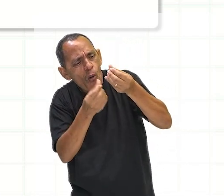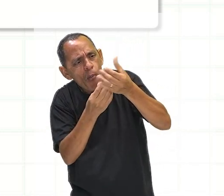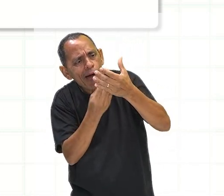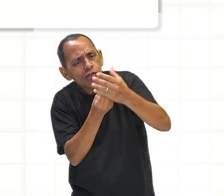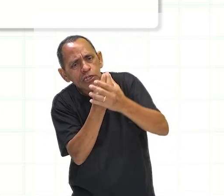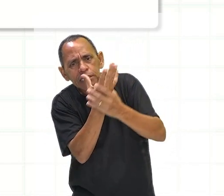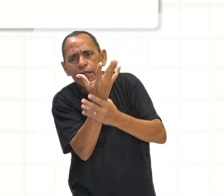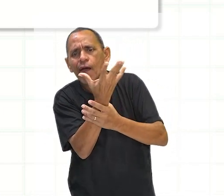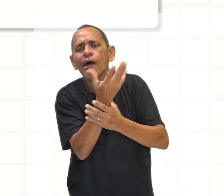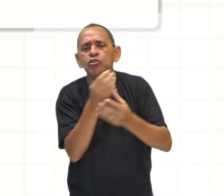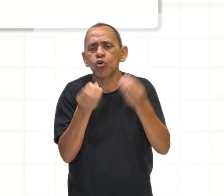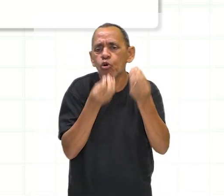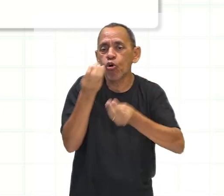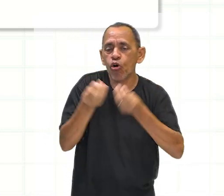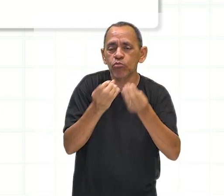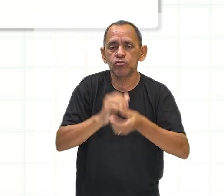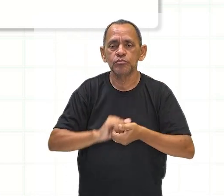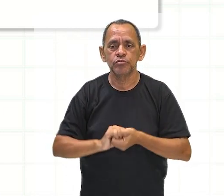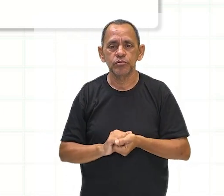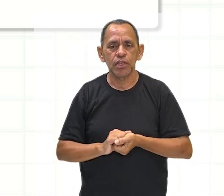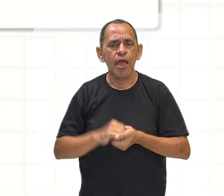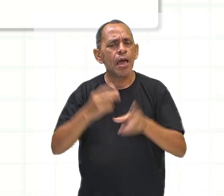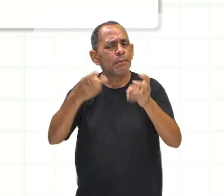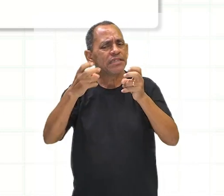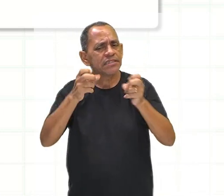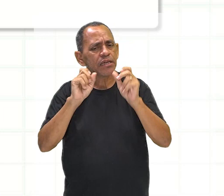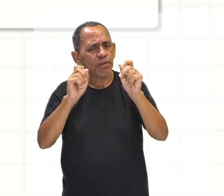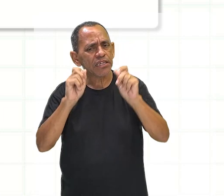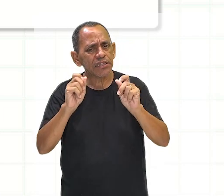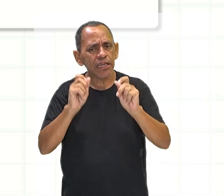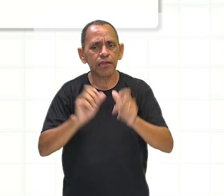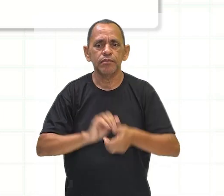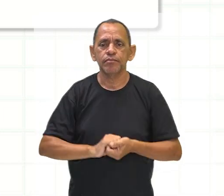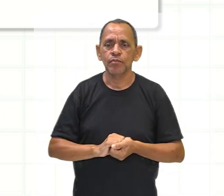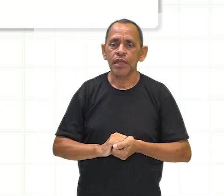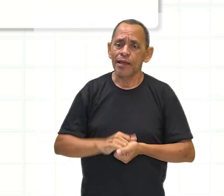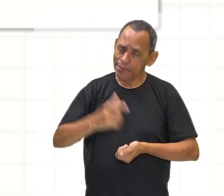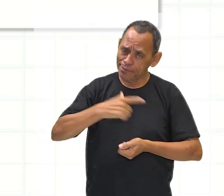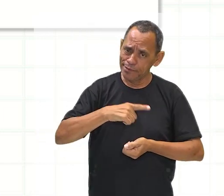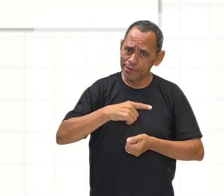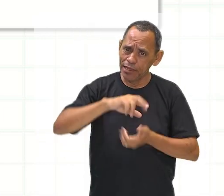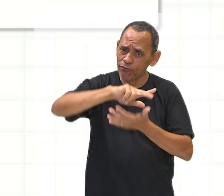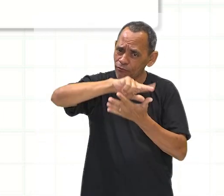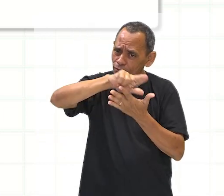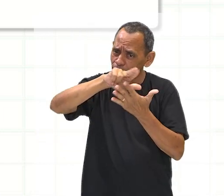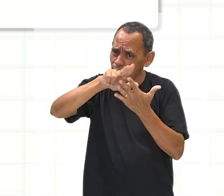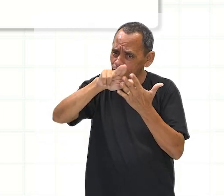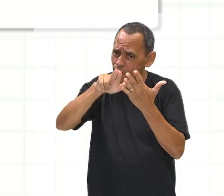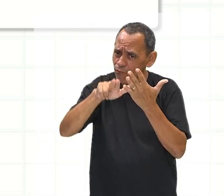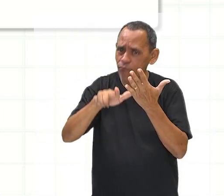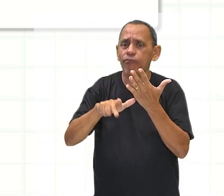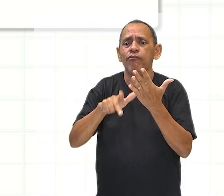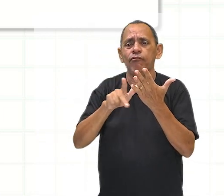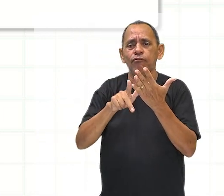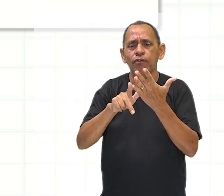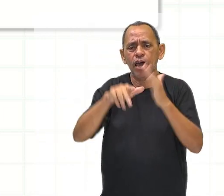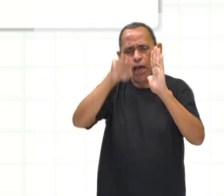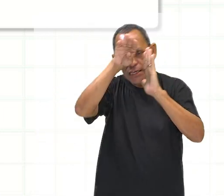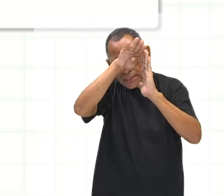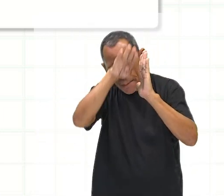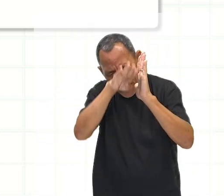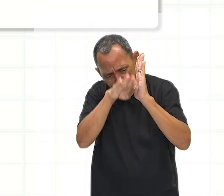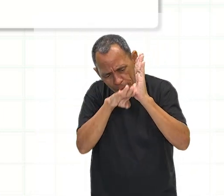corpo esponjoso, né, logo aqui, ó, mais abaixo, tá bom? Então ele vai ser formado por dois tipos de tecidos aí, o cavernoso